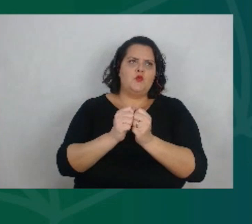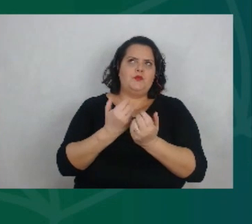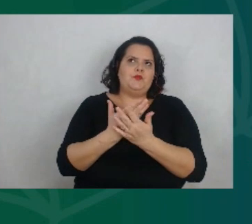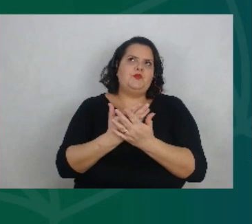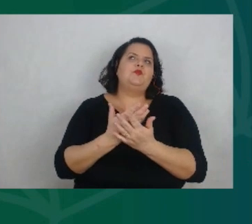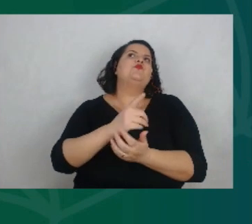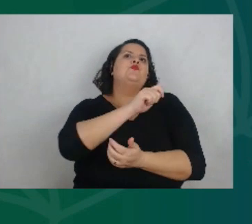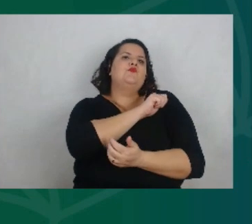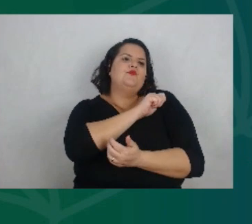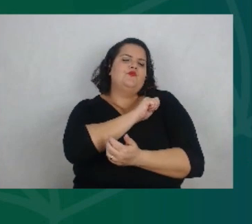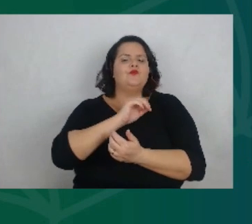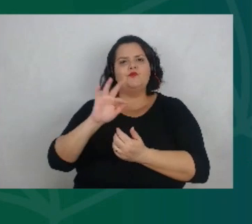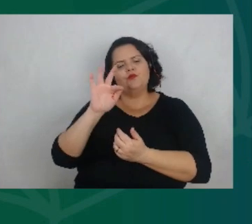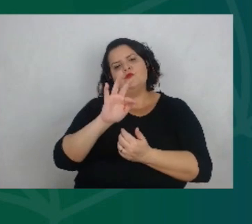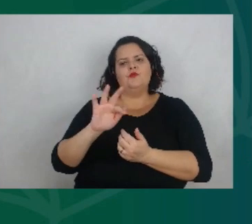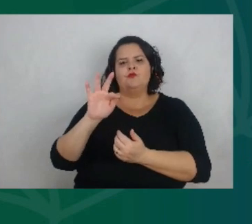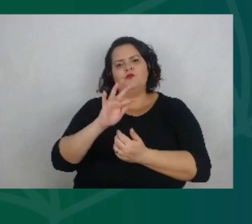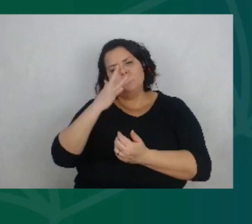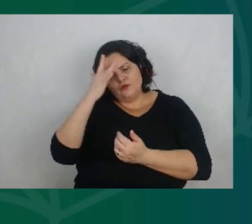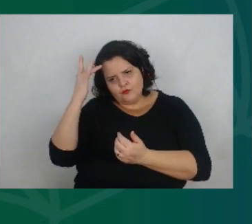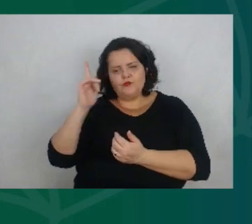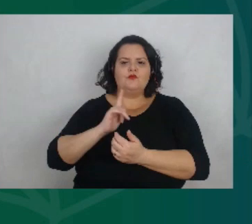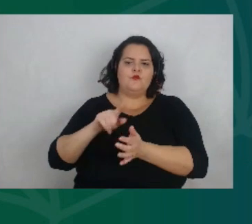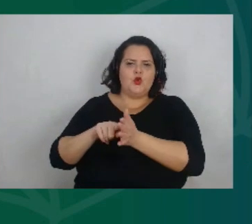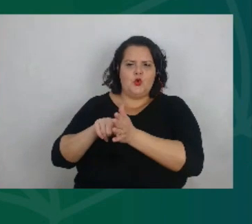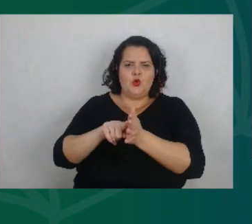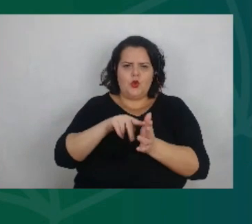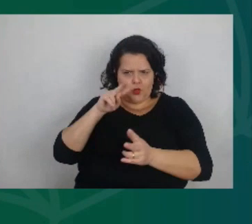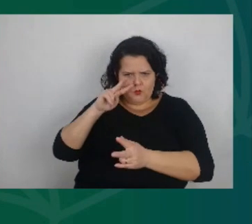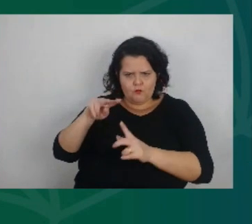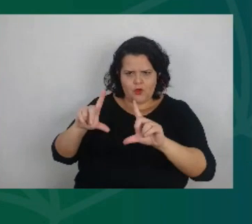assistentes de pesquisa. Aqui você vê muitos acadêmicos